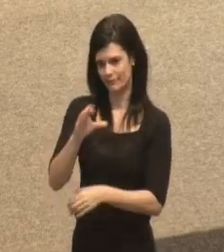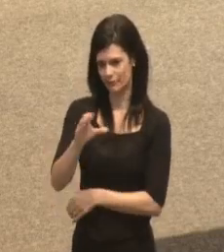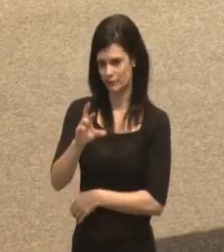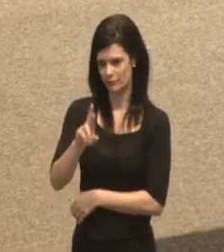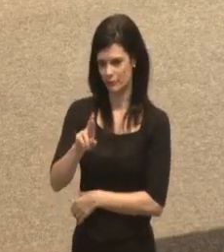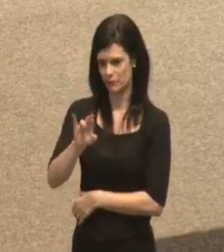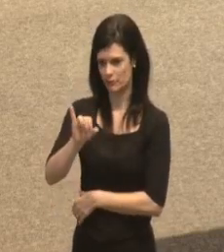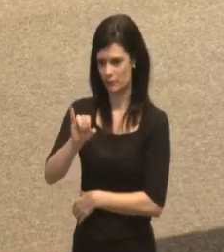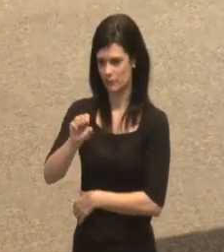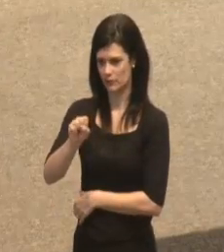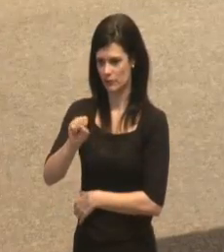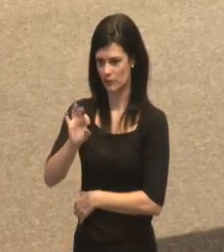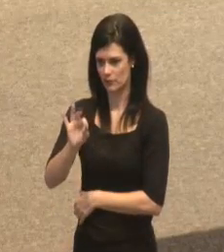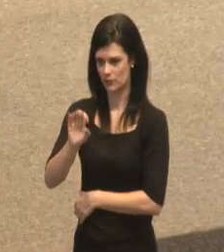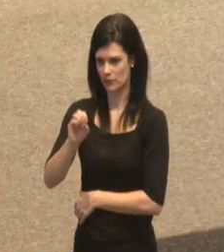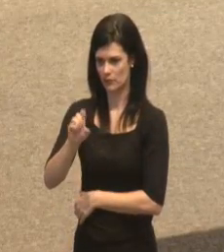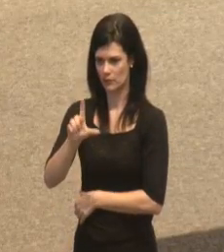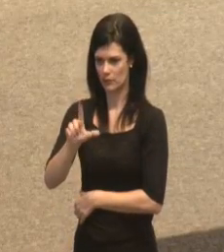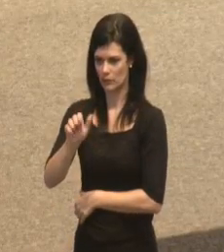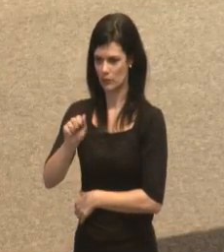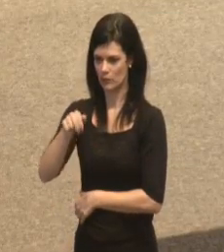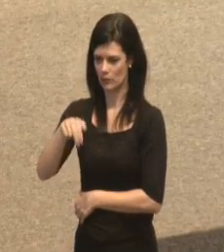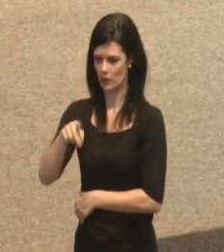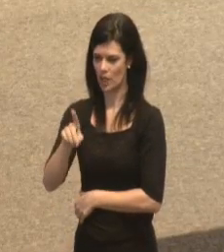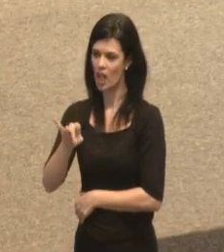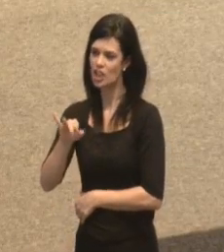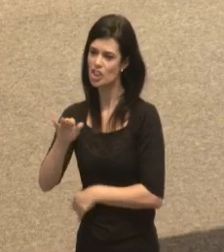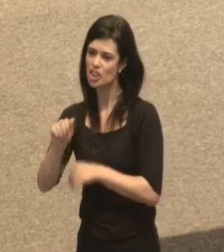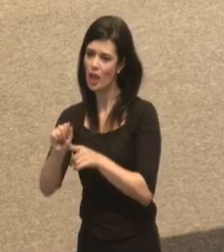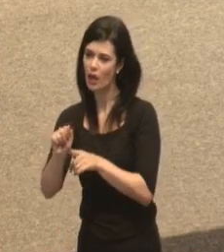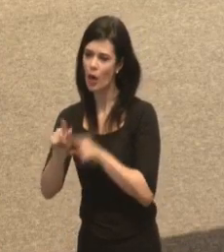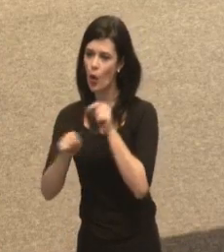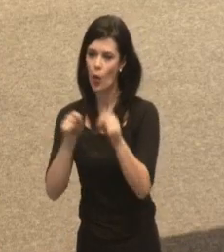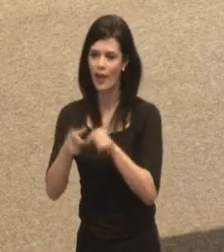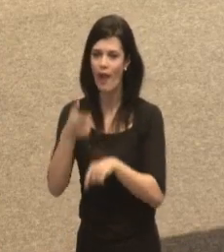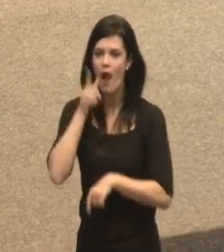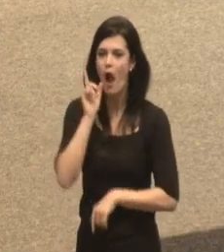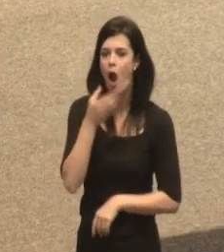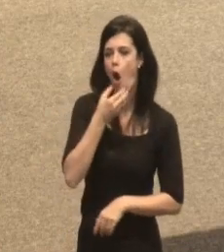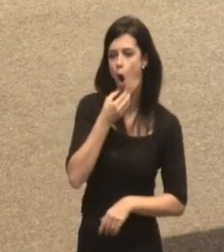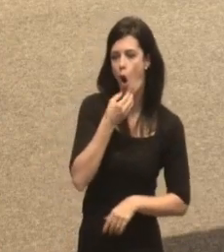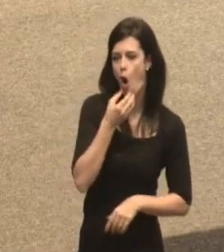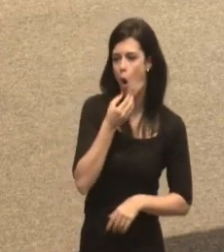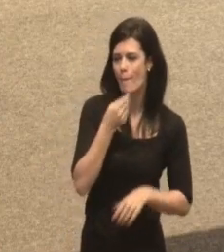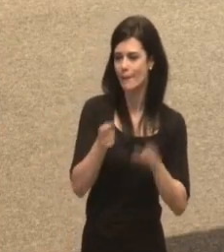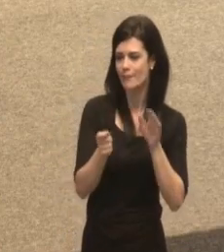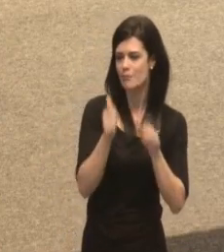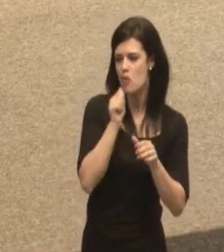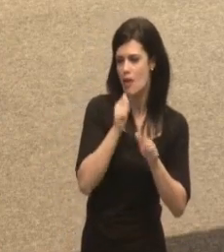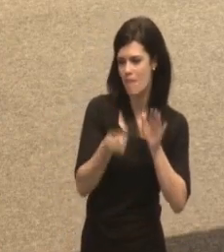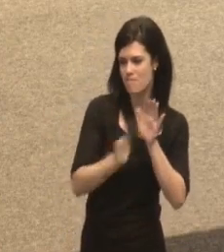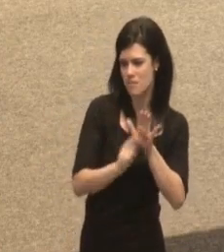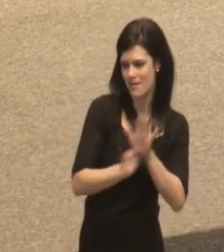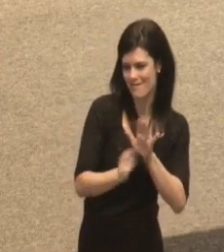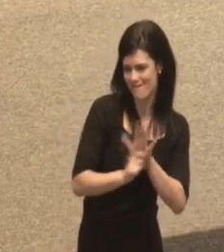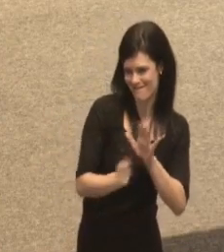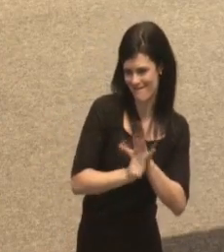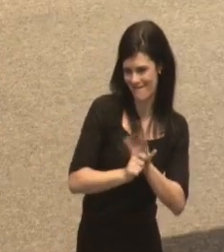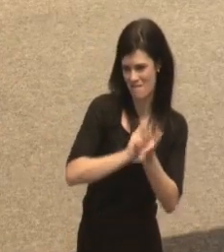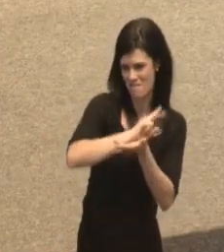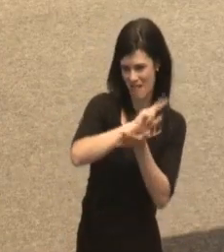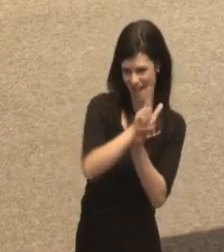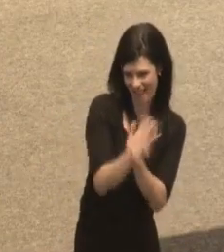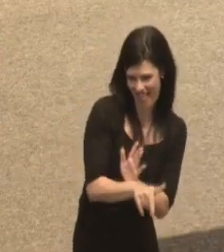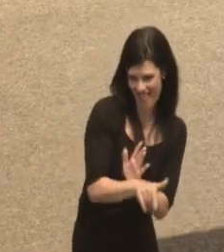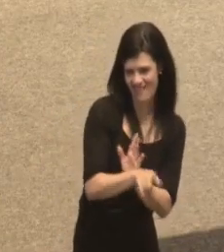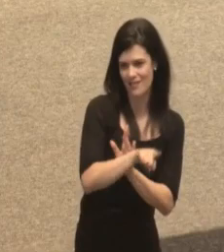transforma tantas vidas transformadas no projeto Cristolândia. Pastor Paulo, Deus seja louvado, querido, pela sua